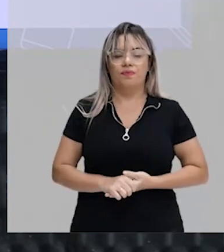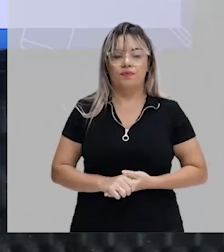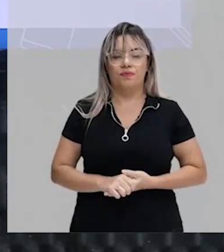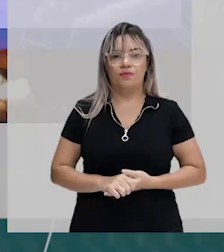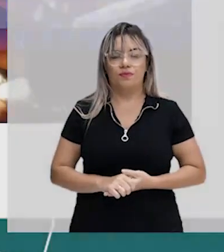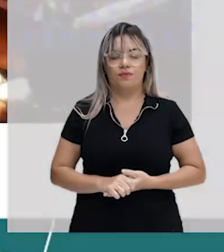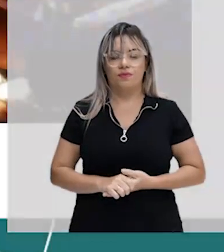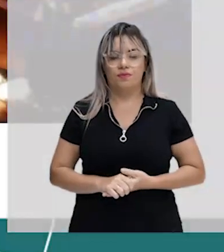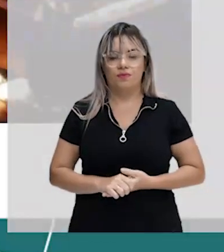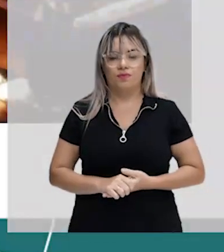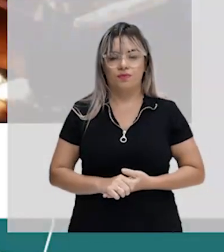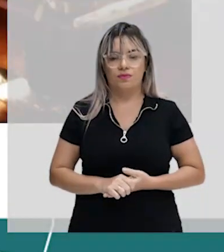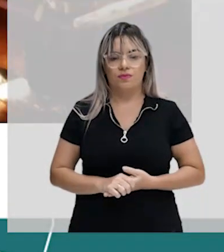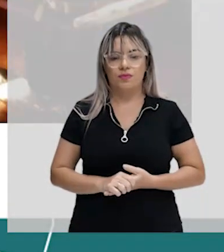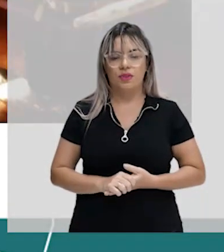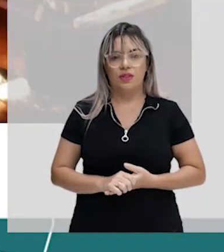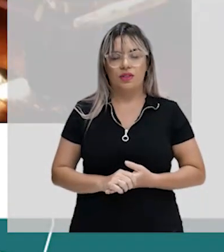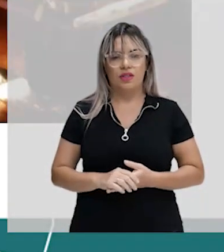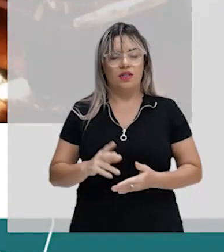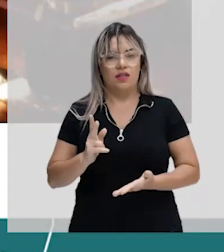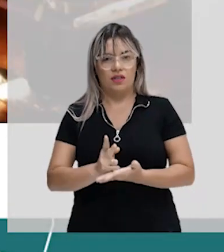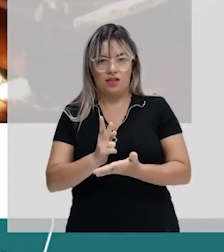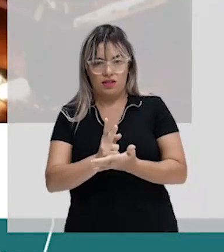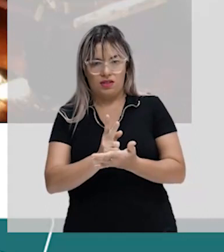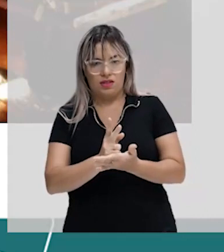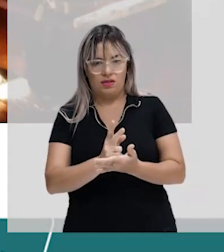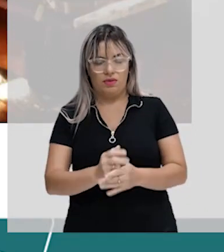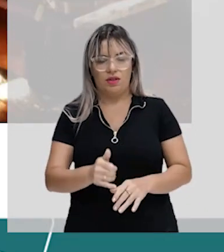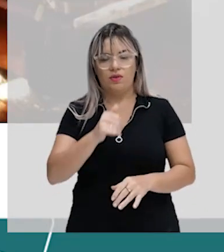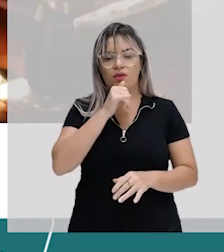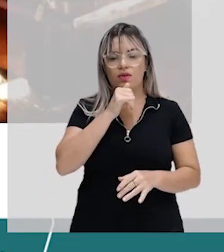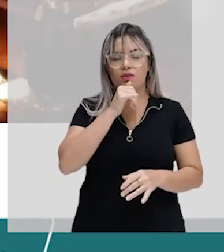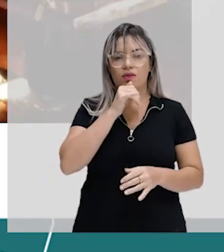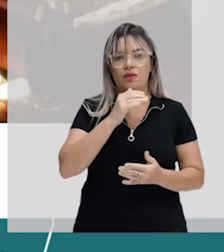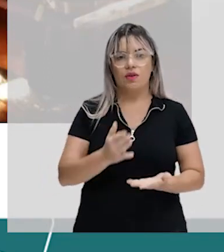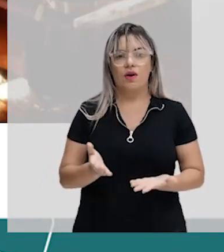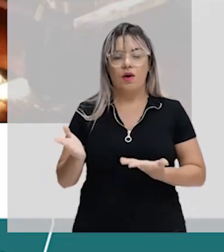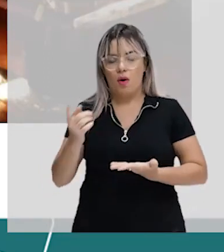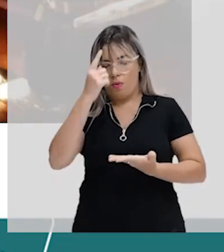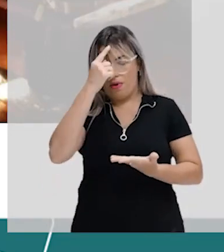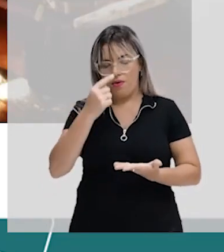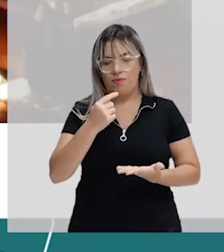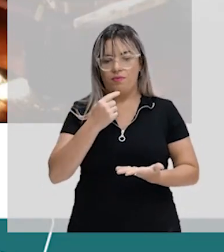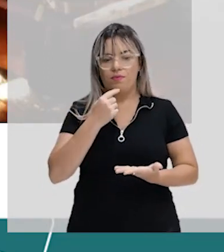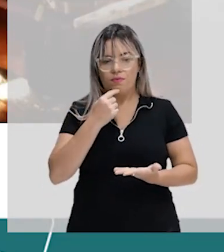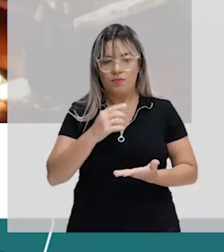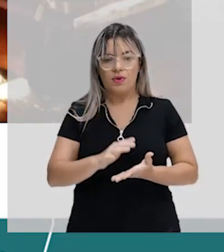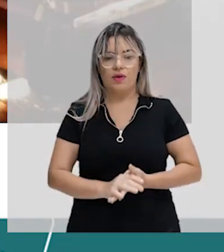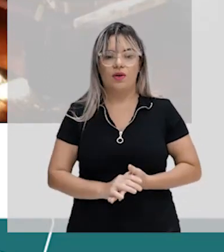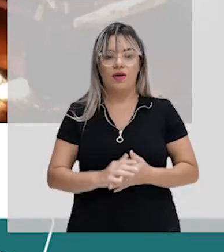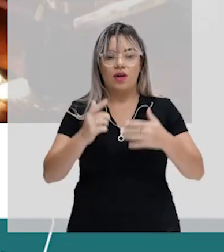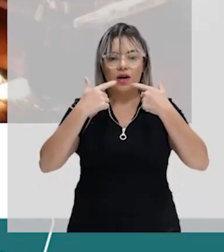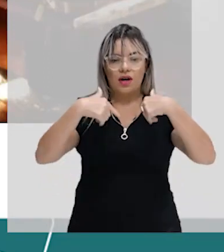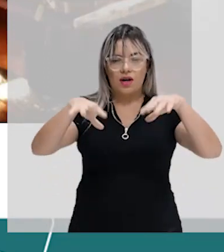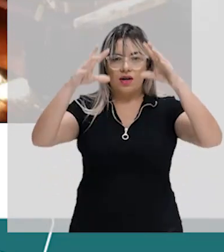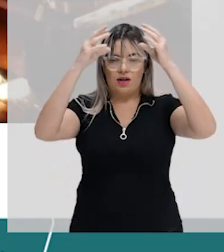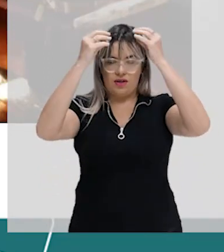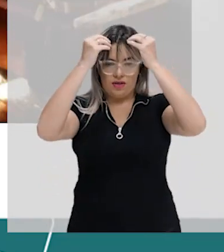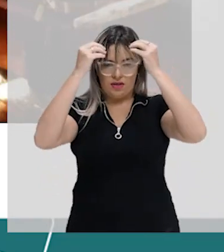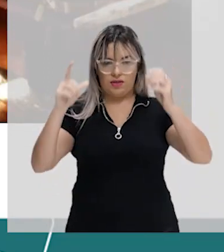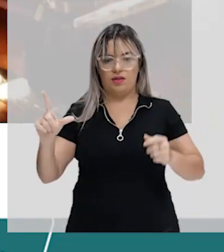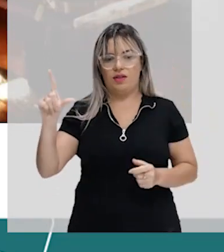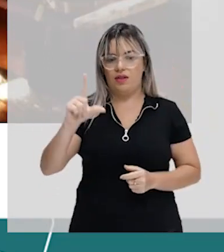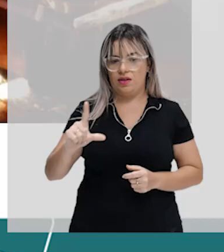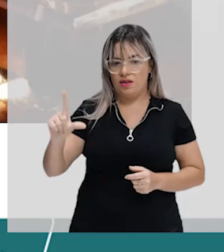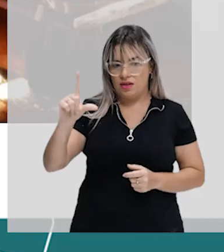sempre tenho que trazer aqui uma contextualização, uma figura, né? A linguagem literária apresenta muitas especificidades. Então, a